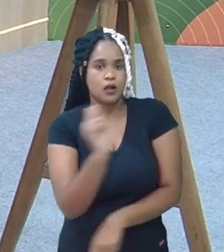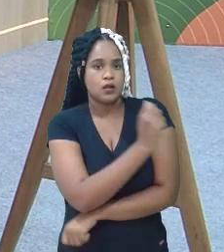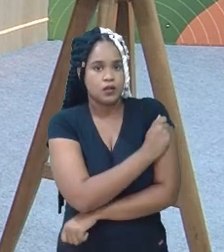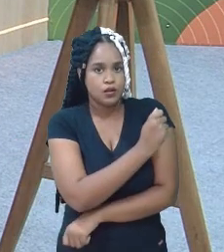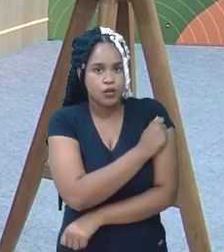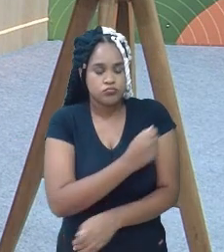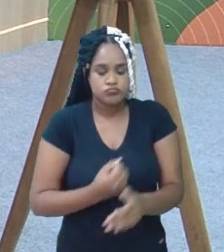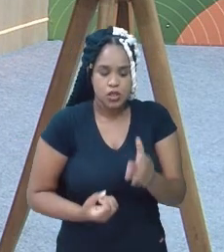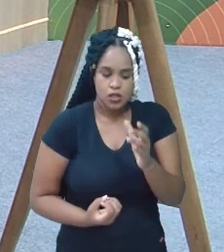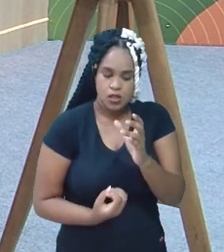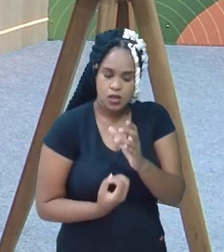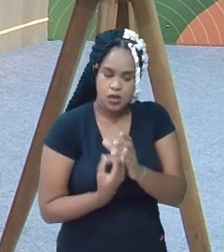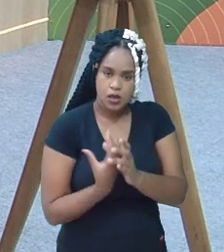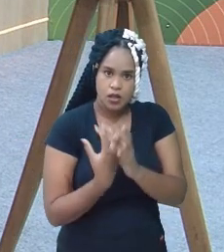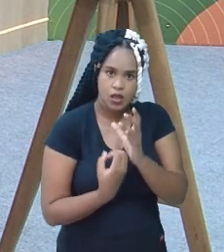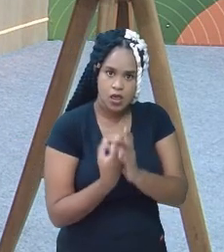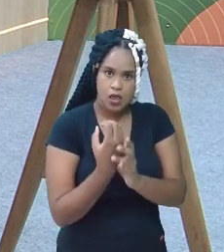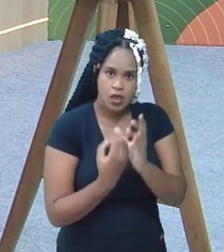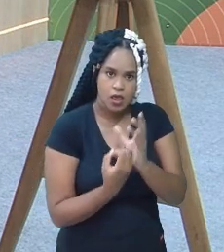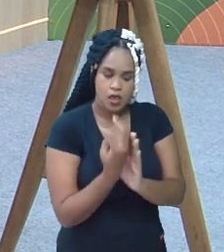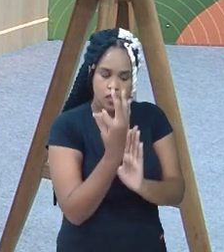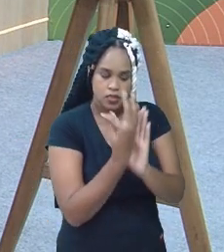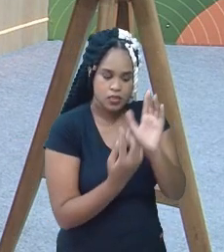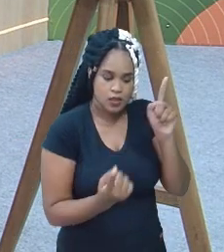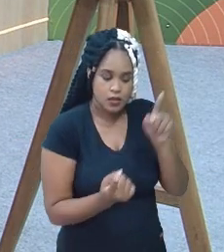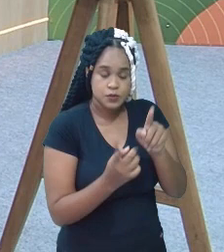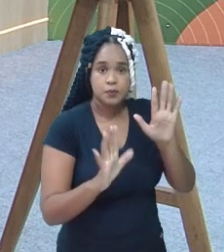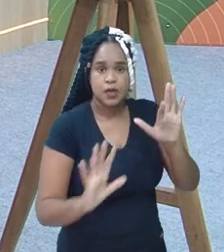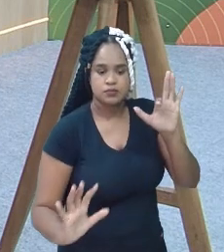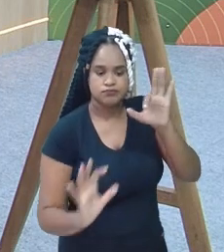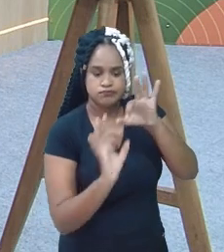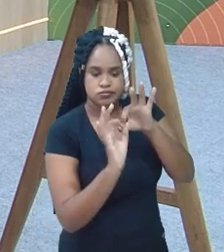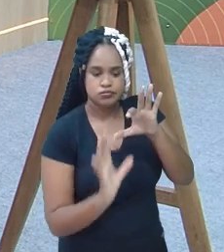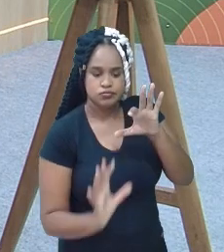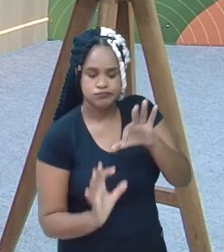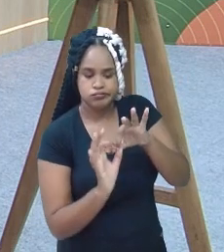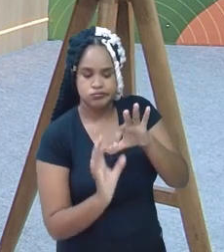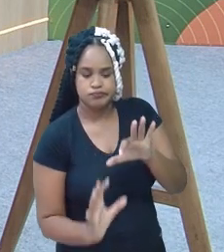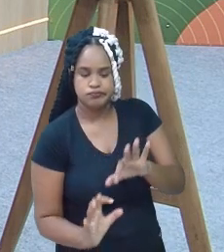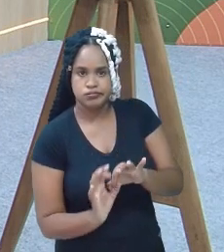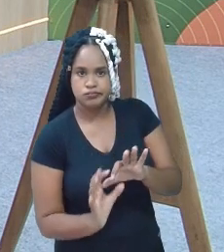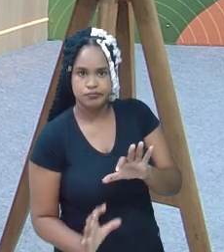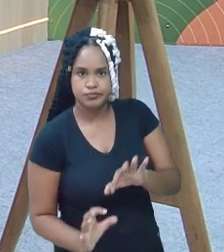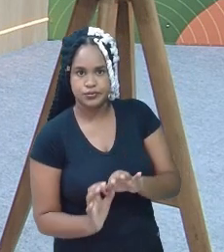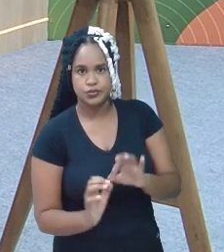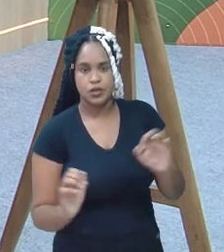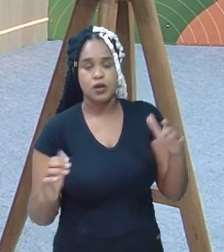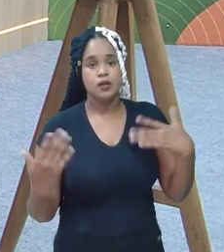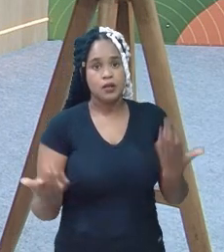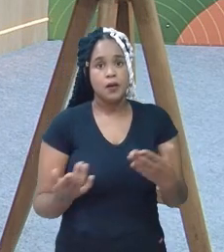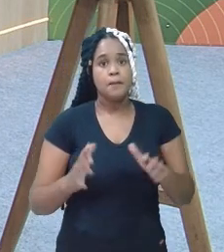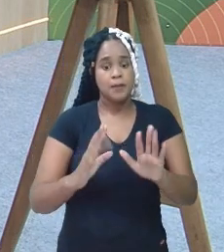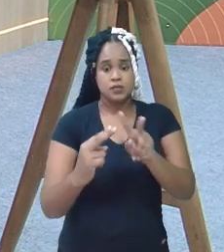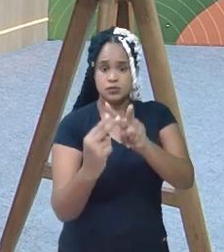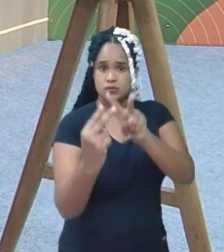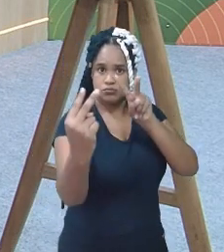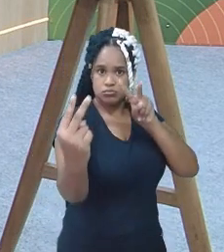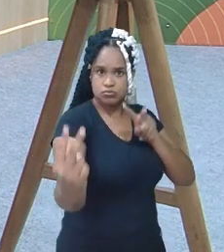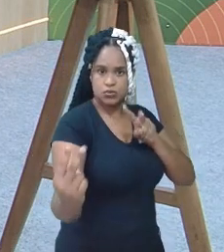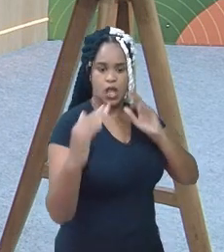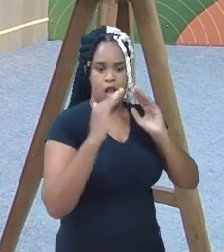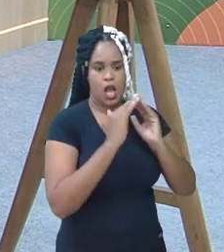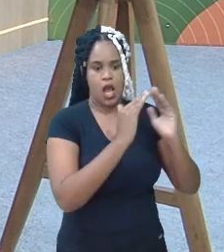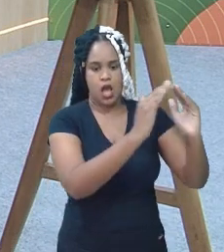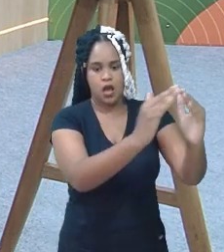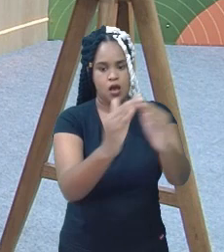produzindo um único documento, para eles perceberem que eles não precisam estar juntos para poder